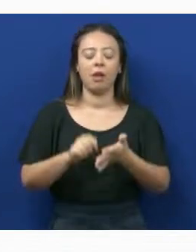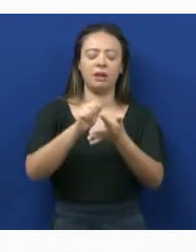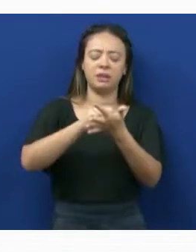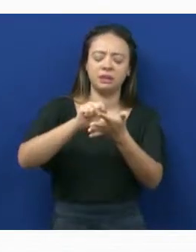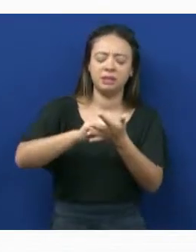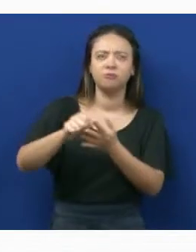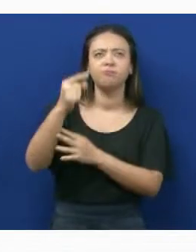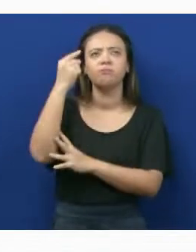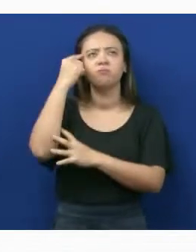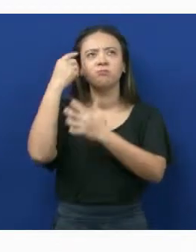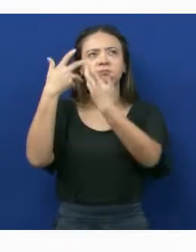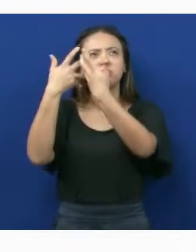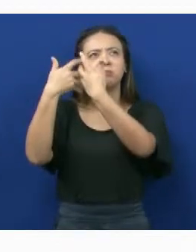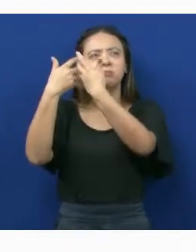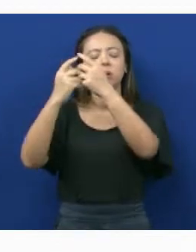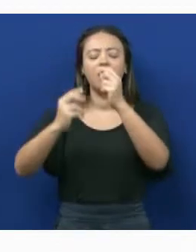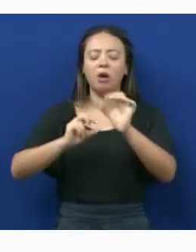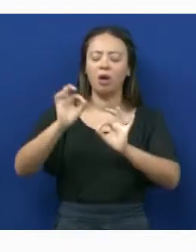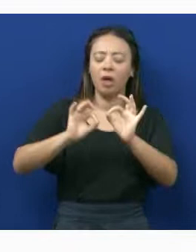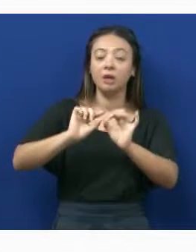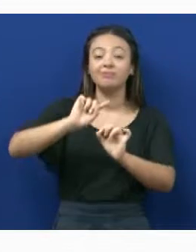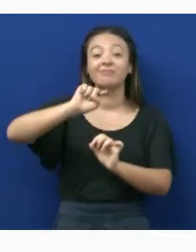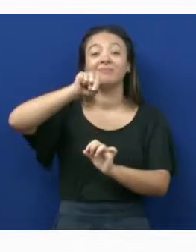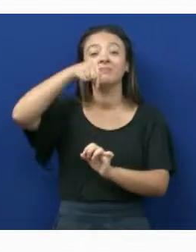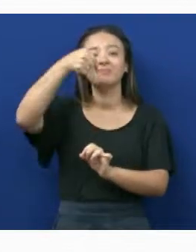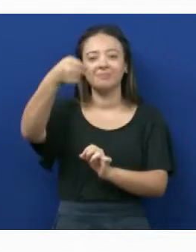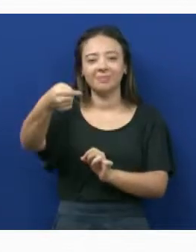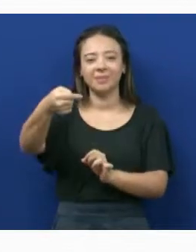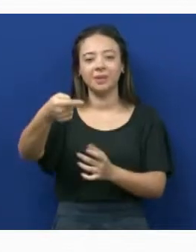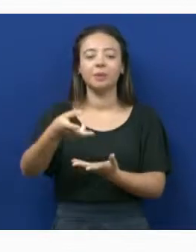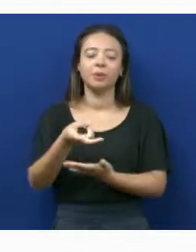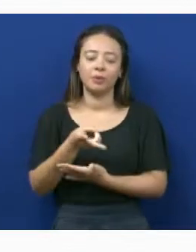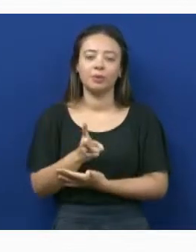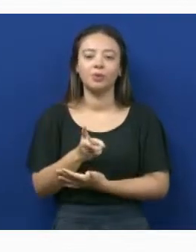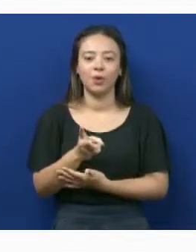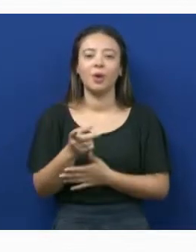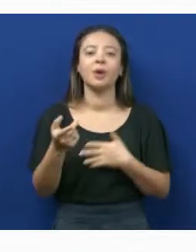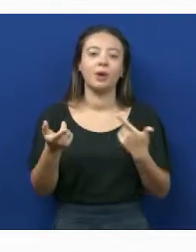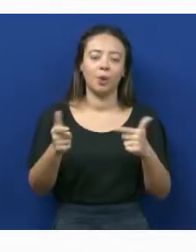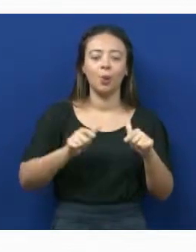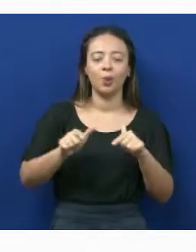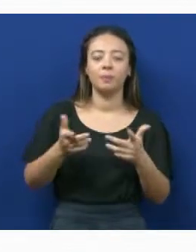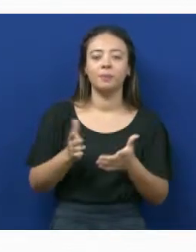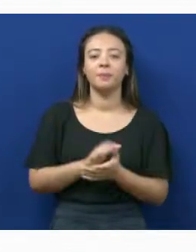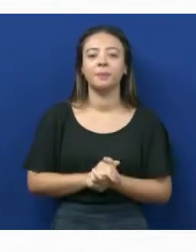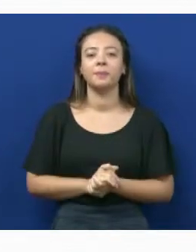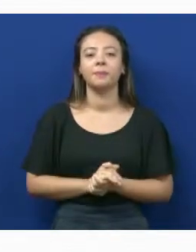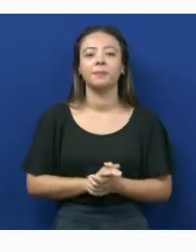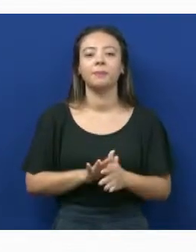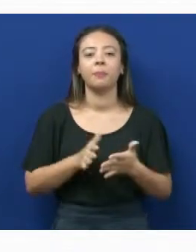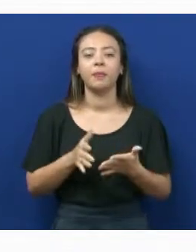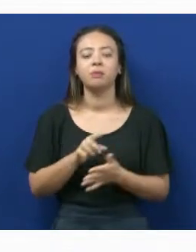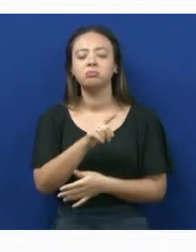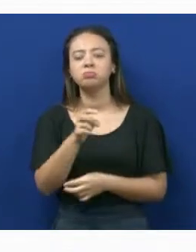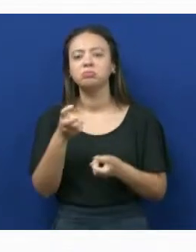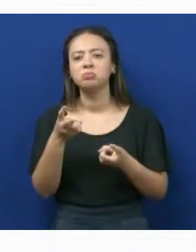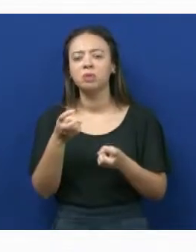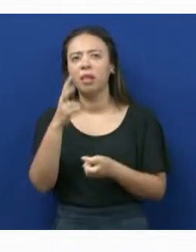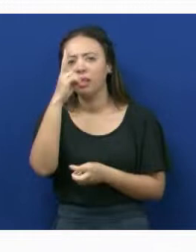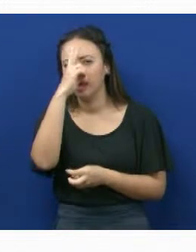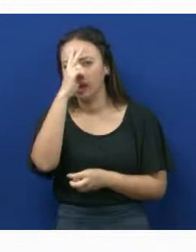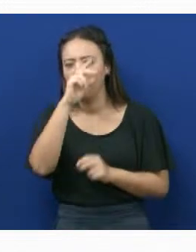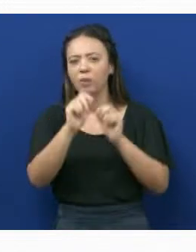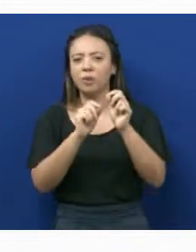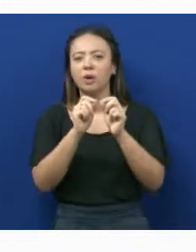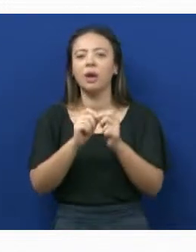escreve, pensa, organiza, para depois ele dar continuidade no trabalho dele. Quem é que nunca ouviu falar aqui na peça